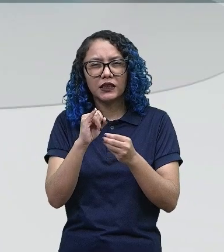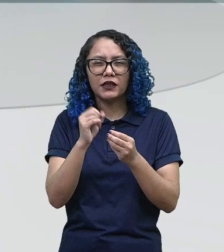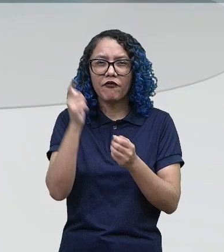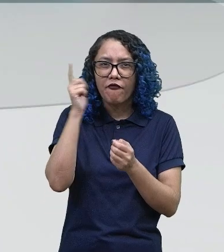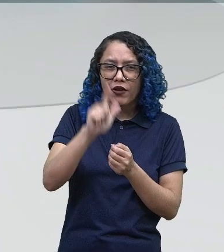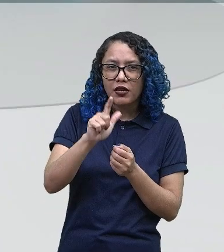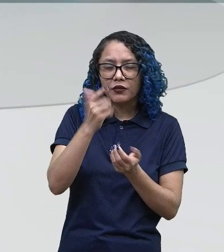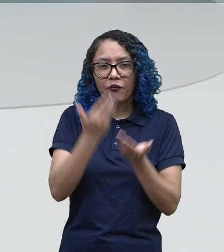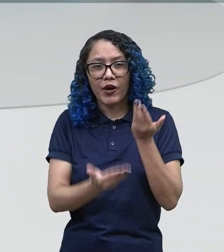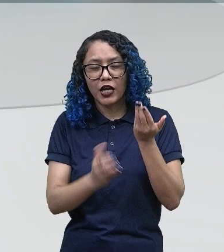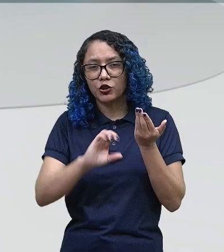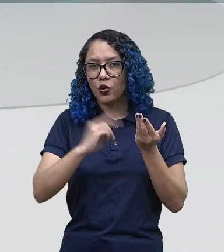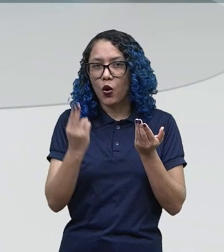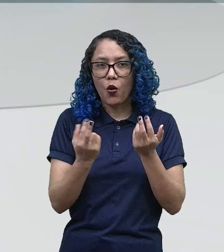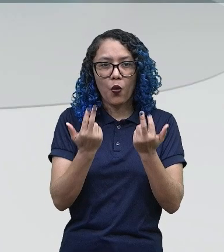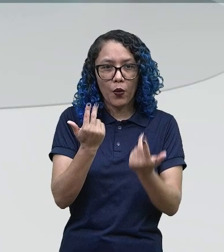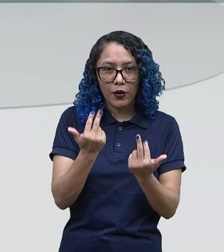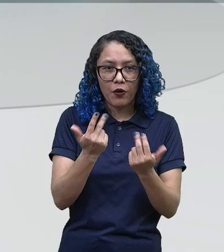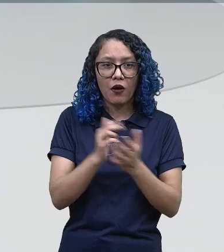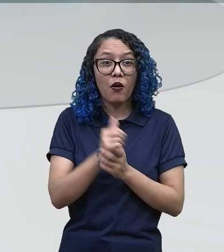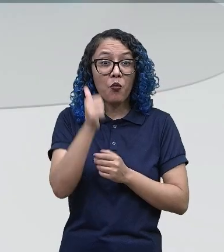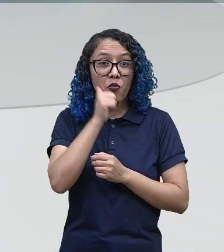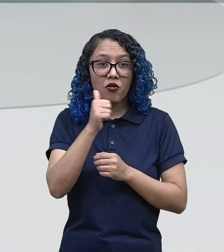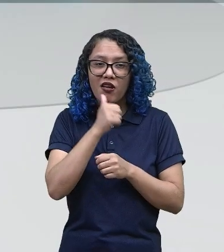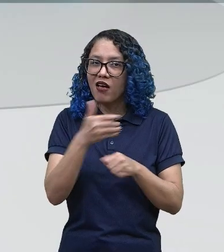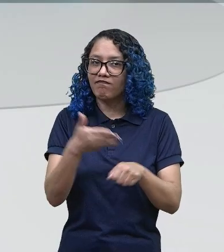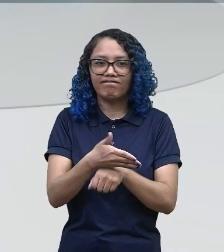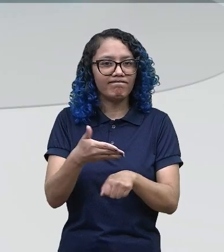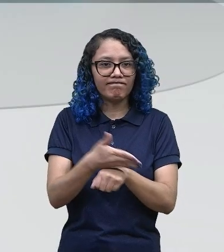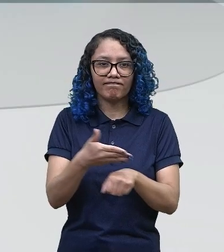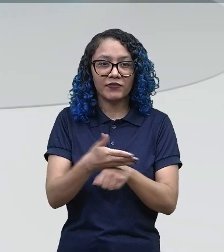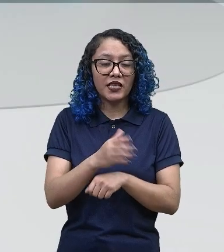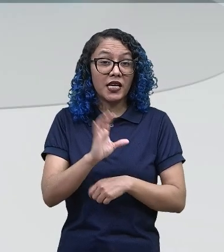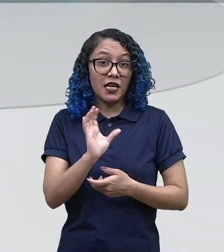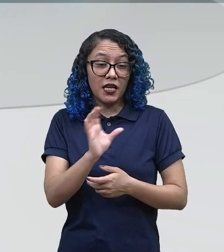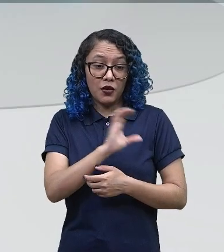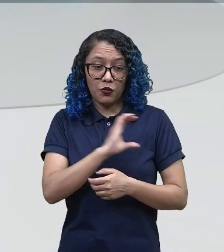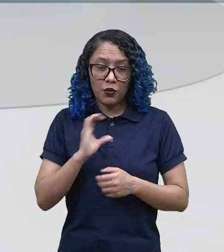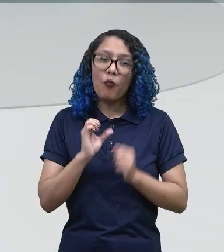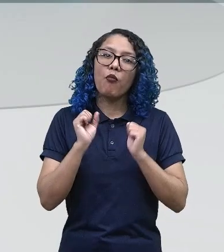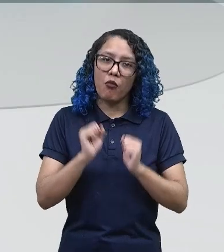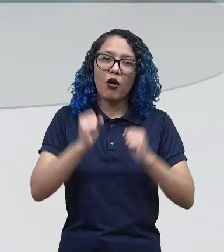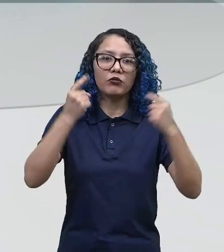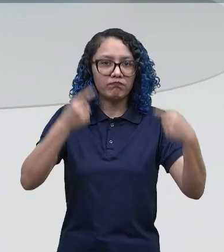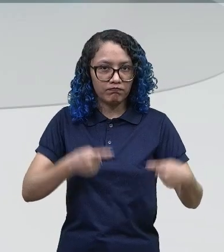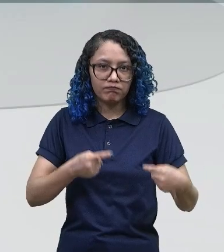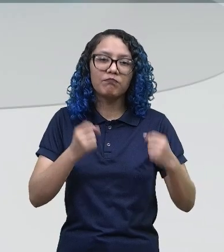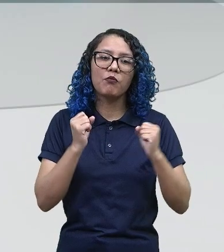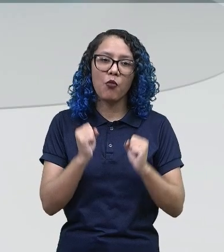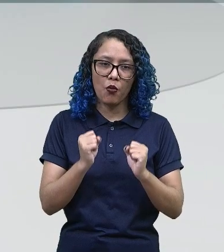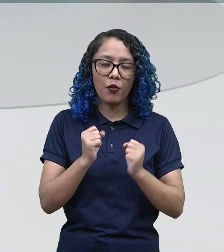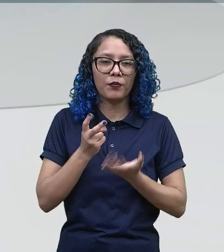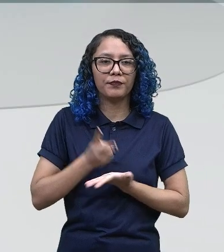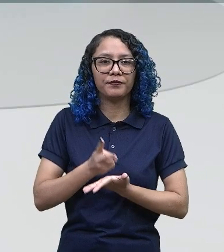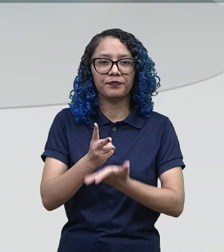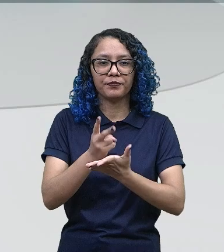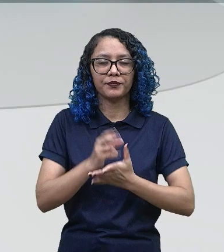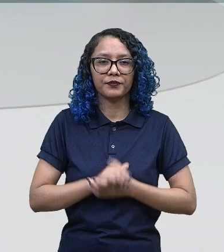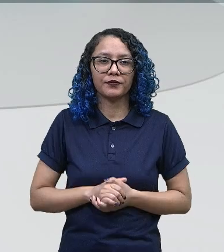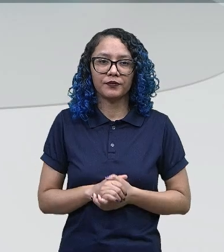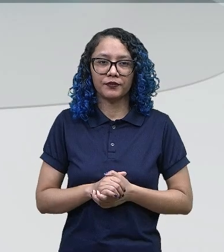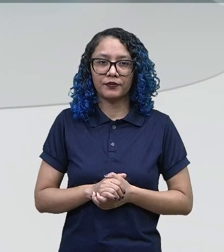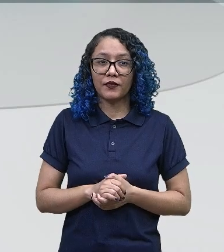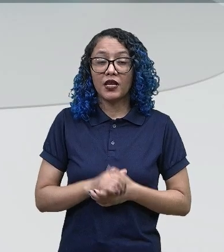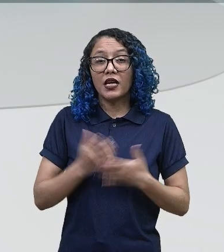não lutam, tá bom? E cunhados podem lutar entre si. Um pouco mais, olha só, o vencedor da